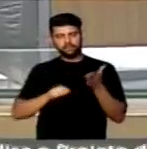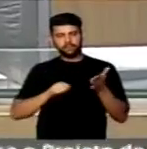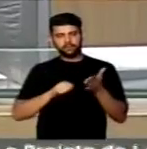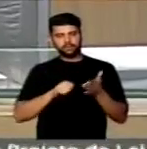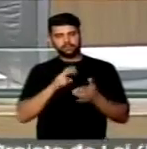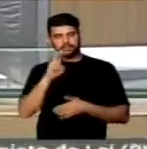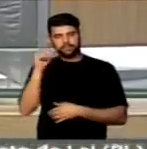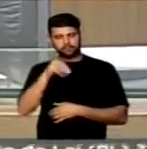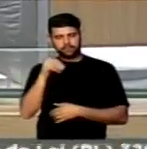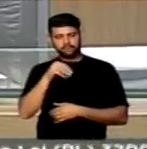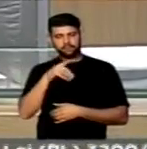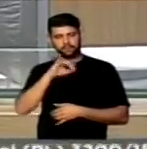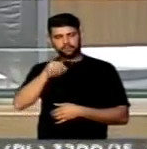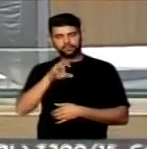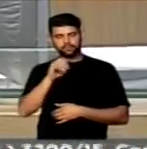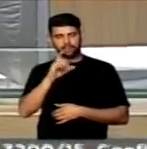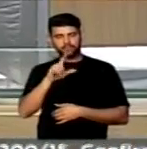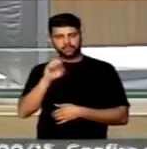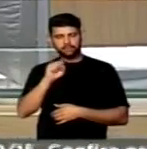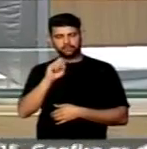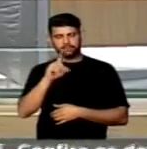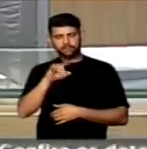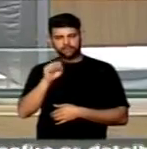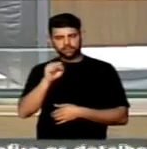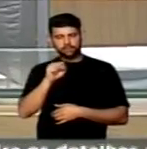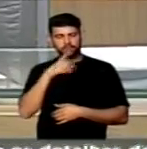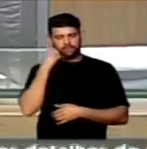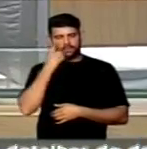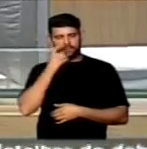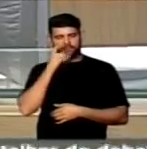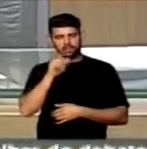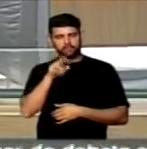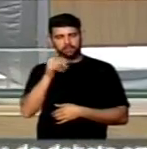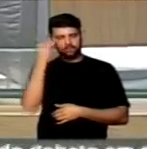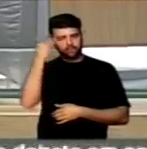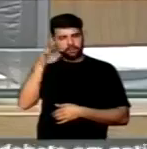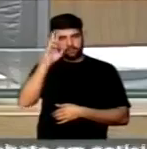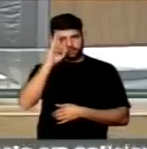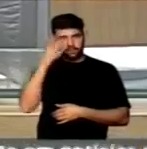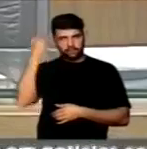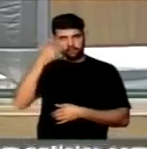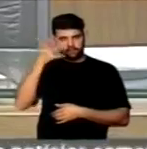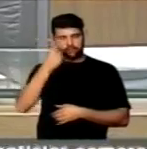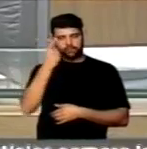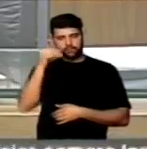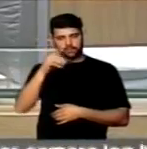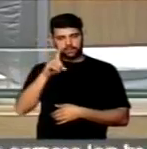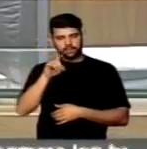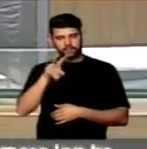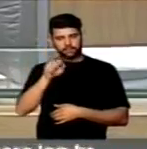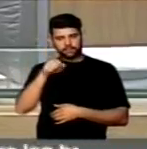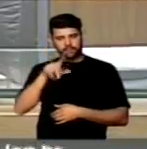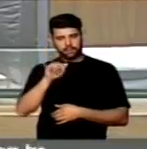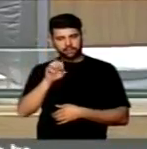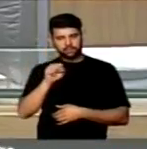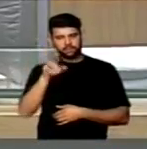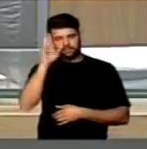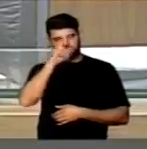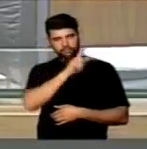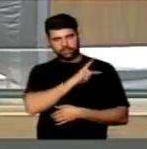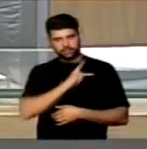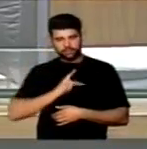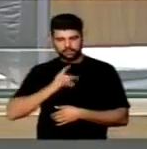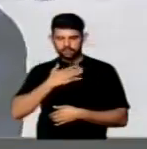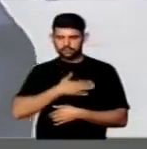prefeito do Pequeno Expediente, é o João Marcelo Souza, deputado PMDB Maranhão. Enquanto Vossa Excelência sobe na tribuna, um minuto, David Magalhães. Senhor